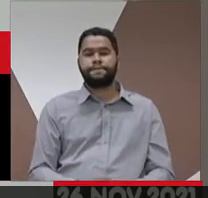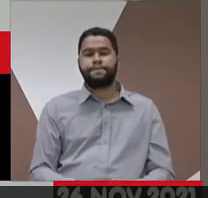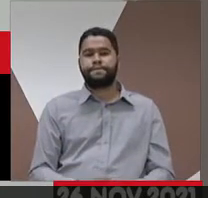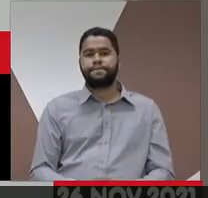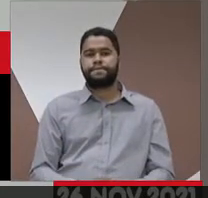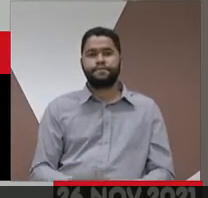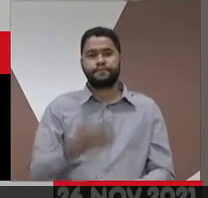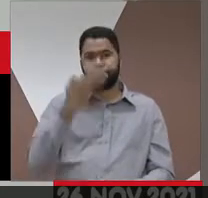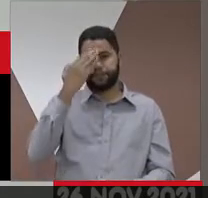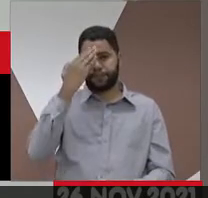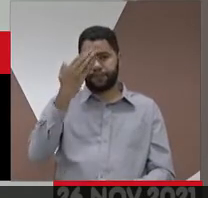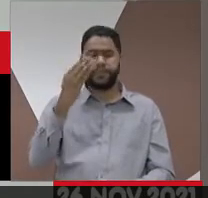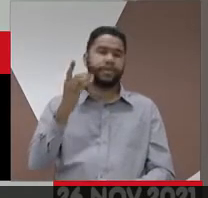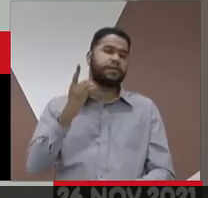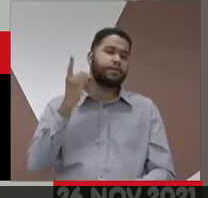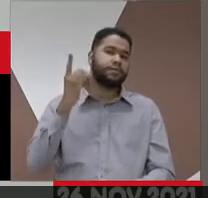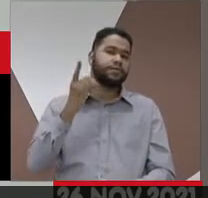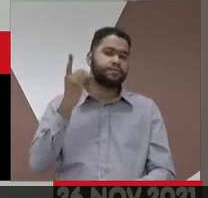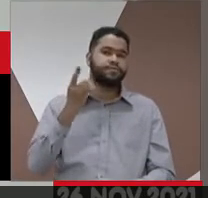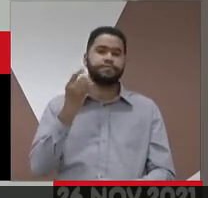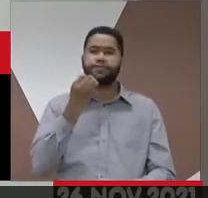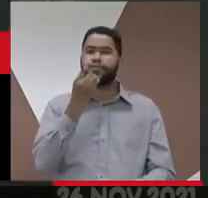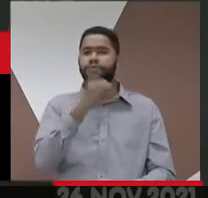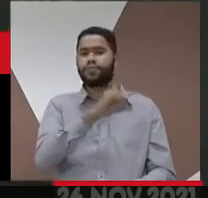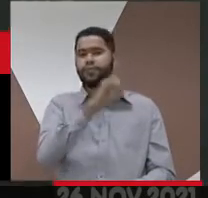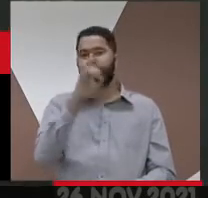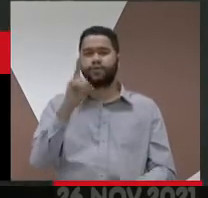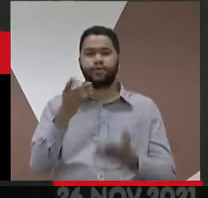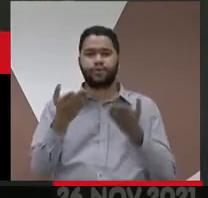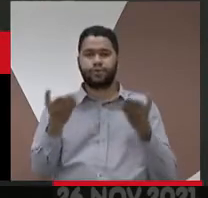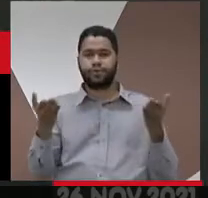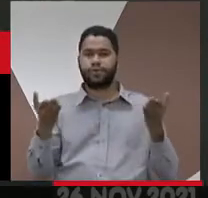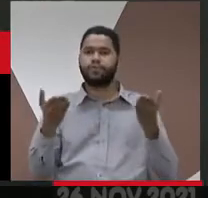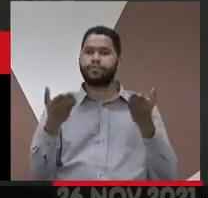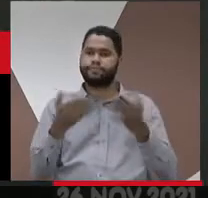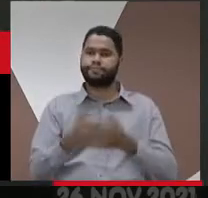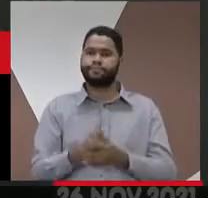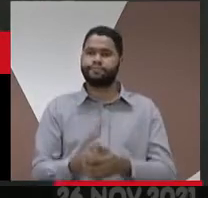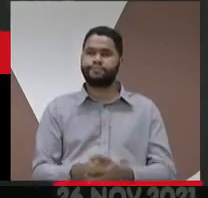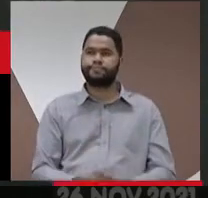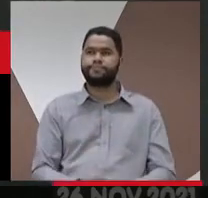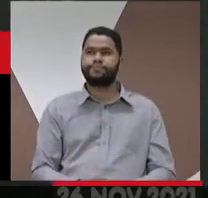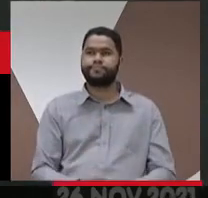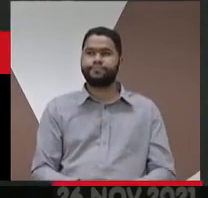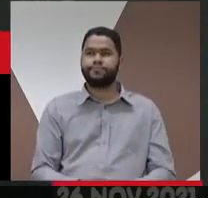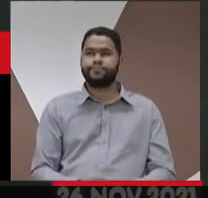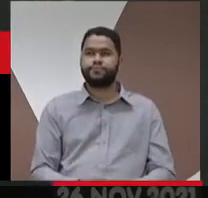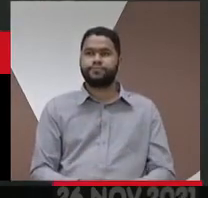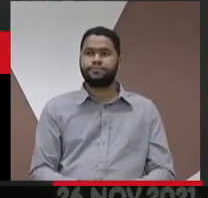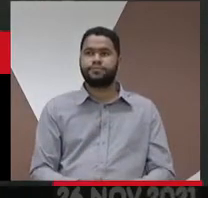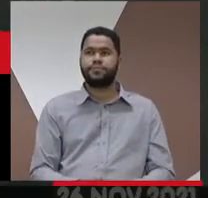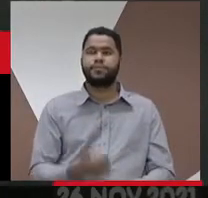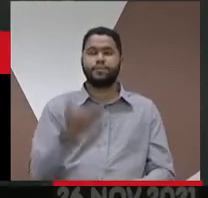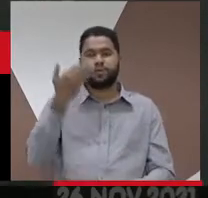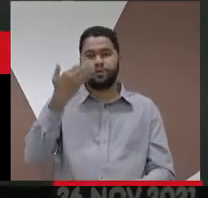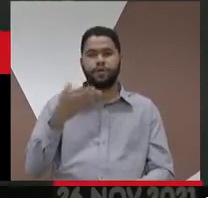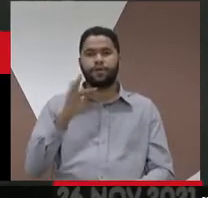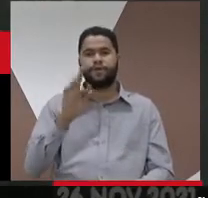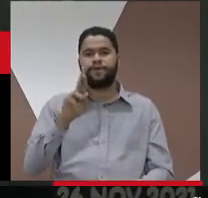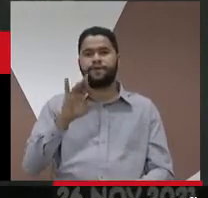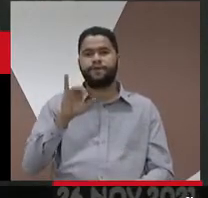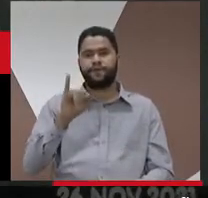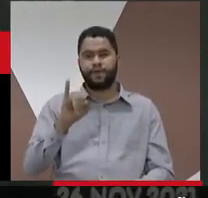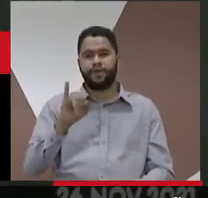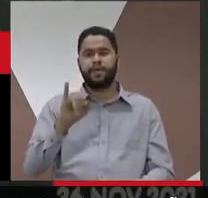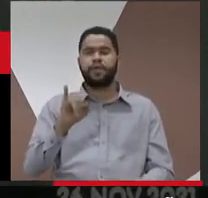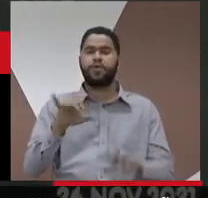Muito obrigado, deputado Agostinho Patrus. Bom dia a todos e a todas e todes. Eu sou Frei Gilvander Luiz Moreira,